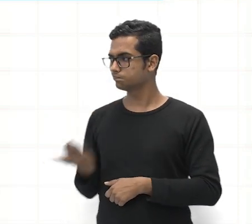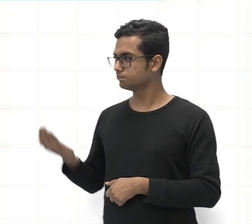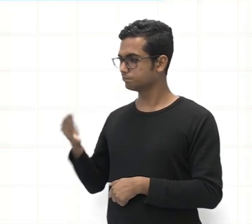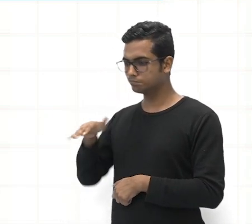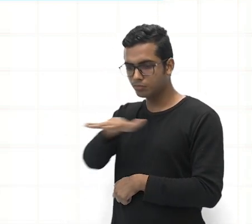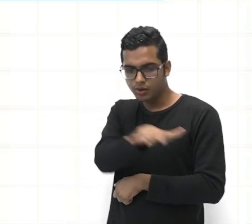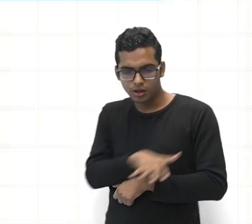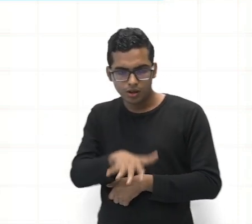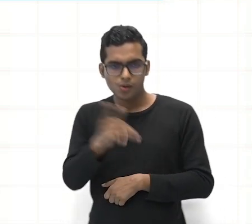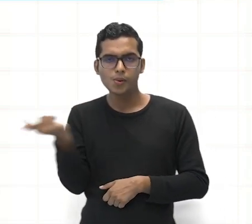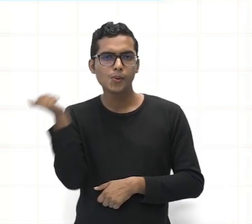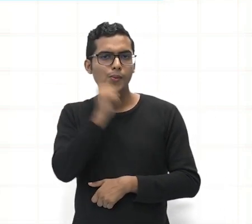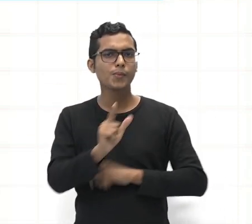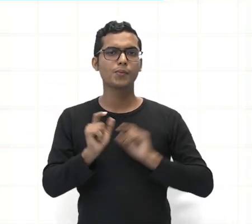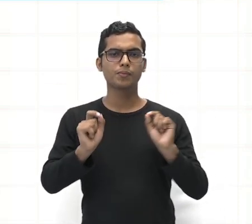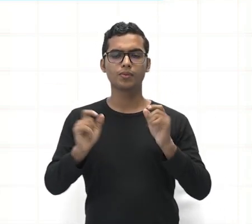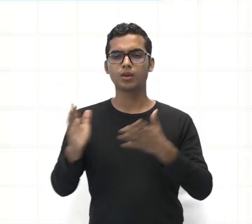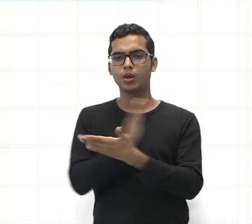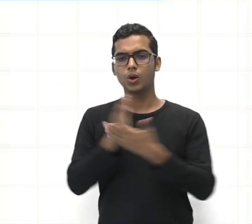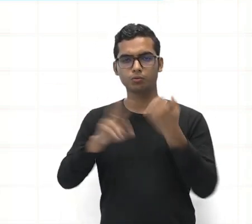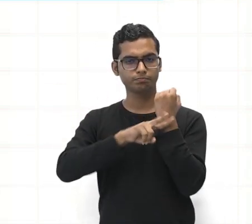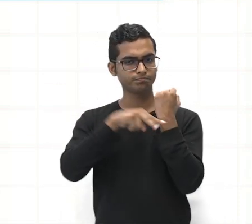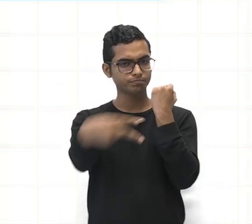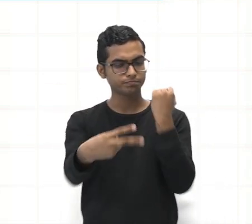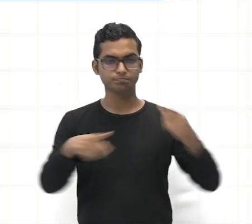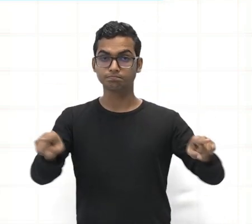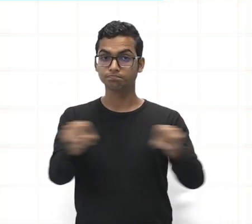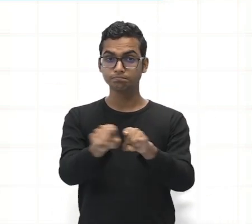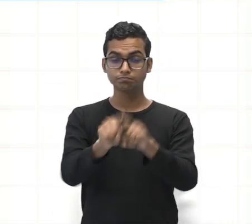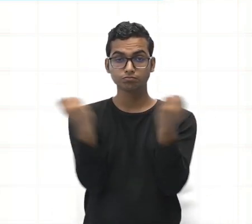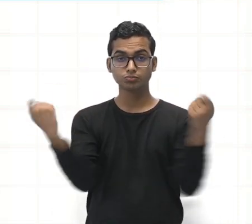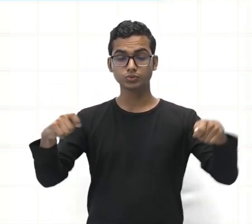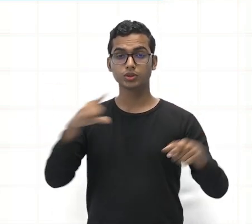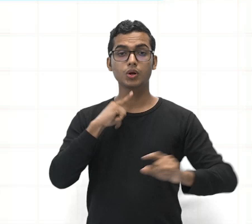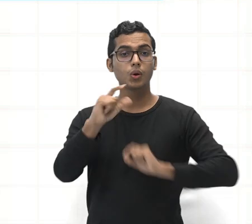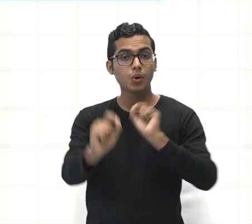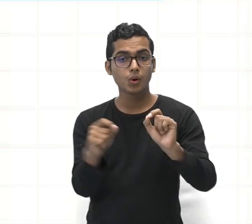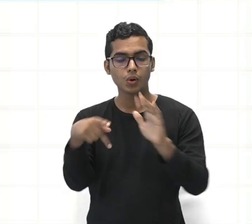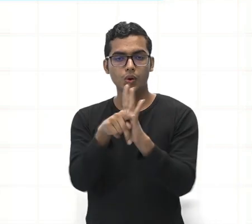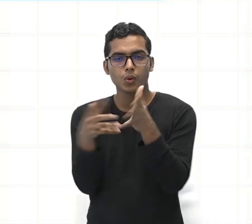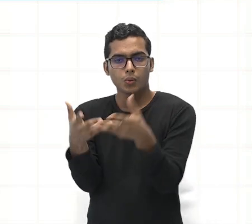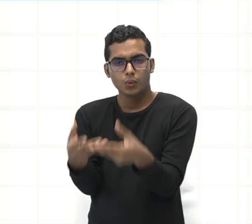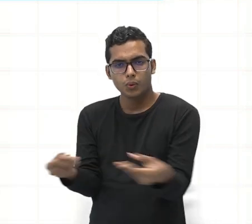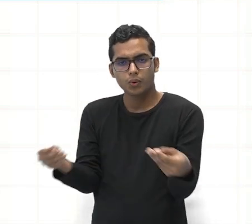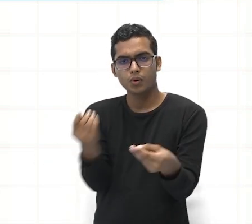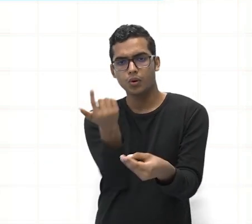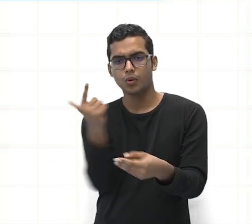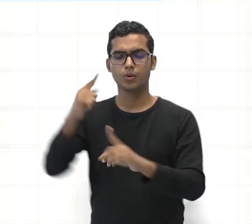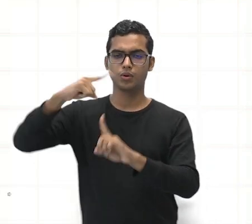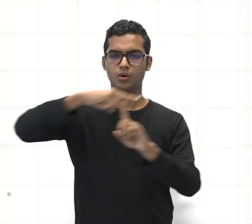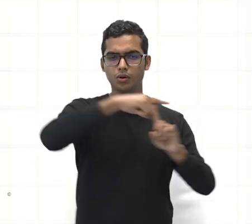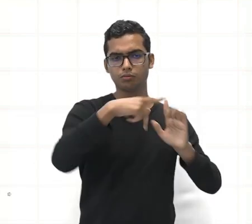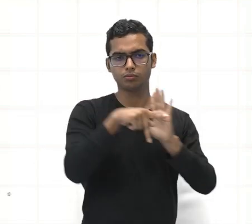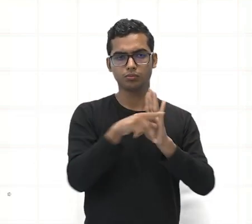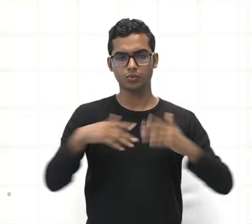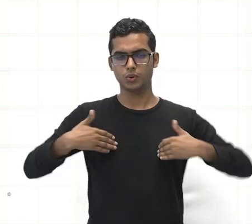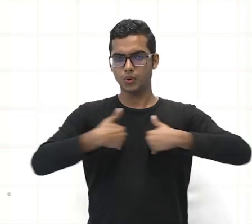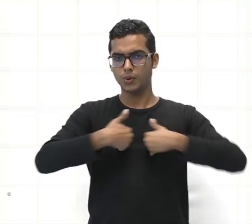bacia, fazendo com que haja algumas consequências, que podem o quê? Incluir a extinção de outras espécies